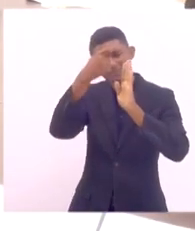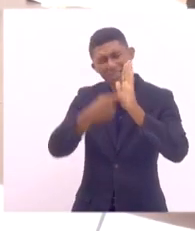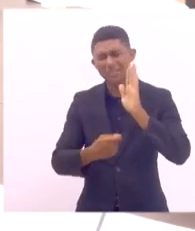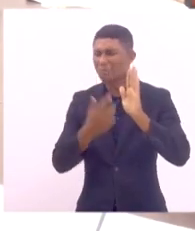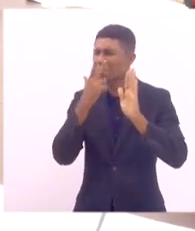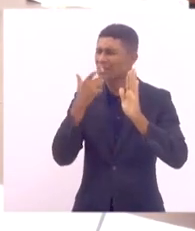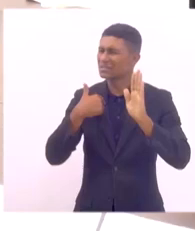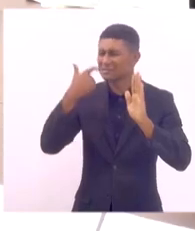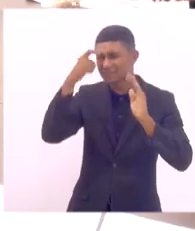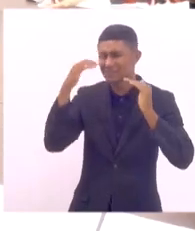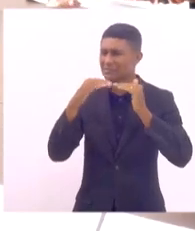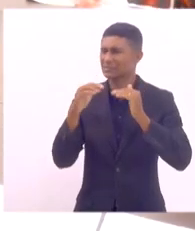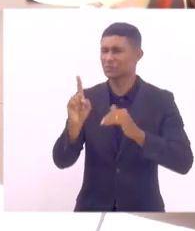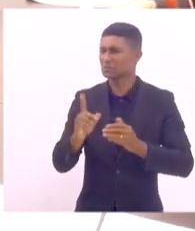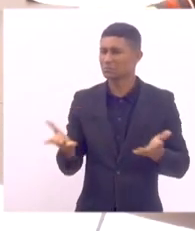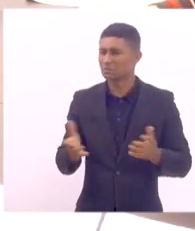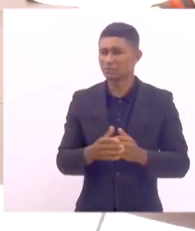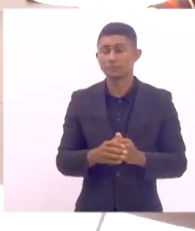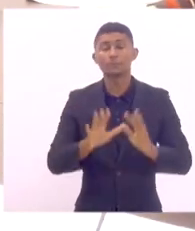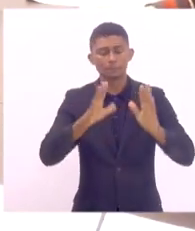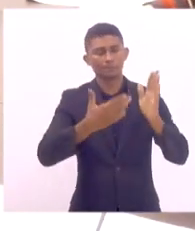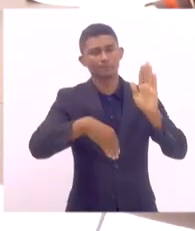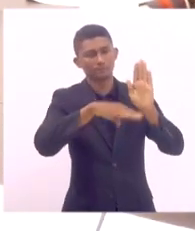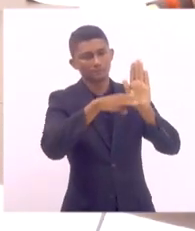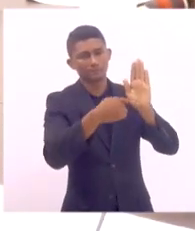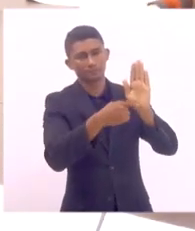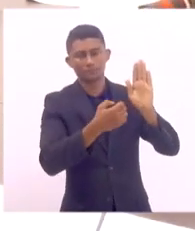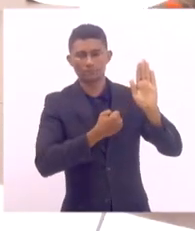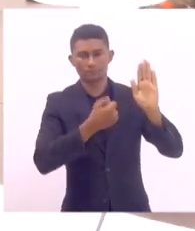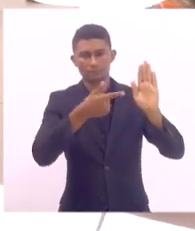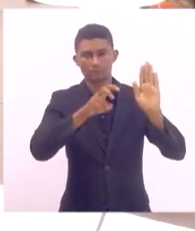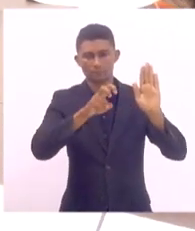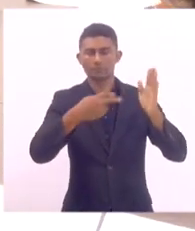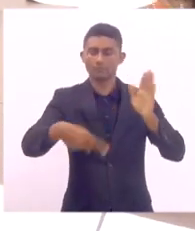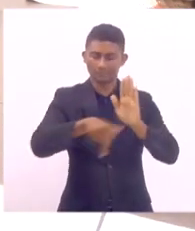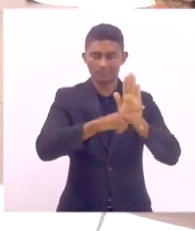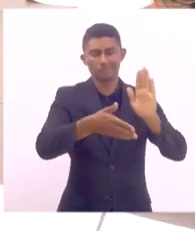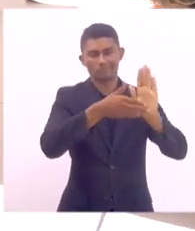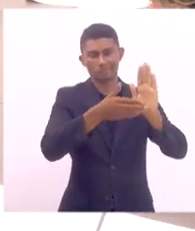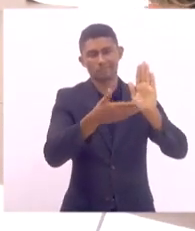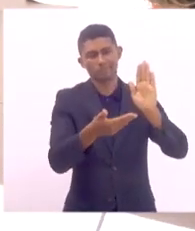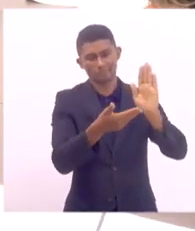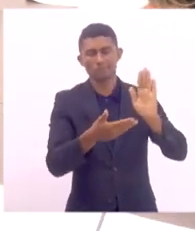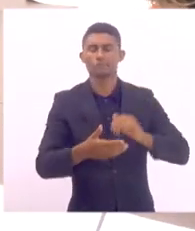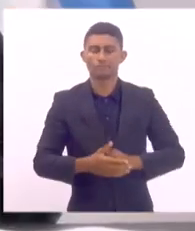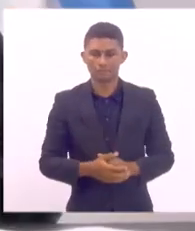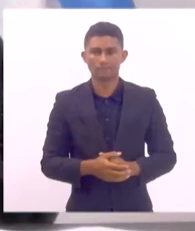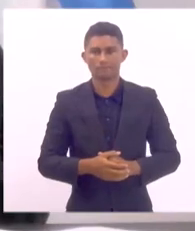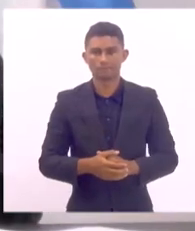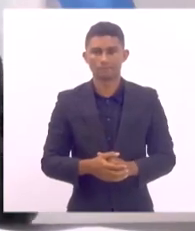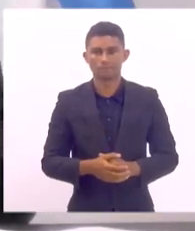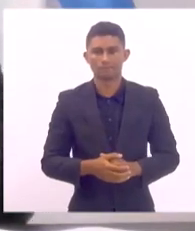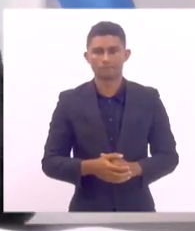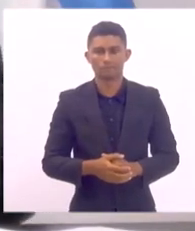esse é o problema. Tá, mas vamos aqui. 25º da pauta. Dispõe